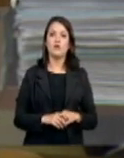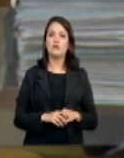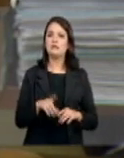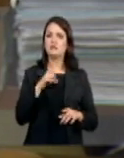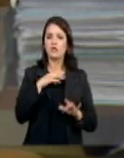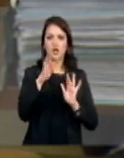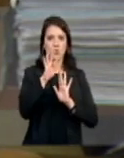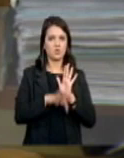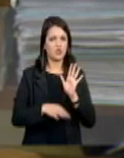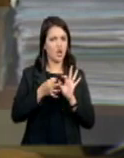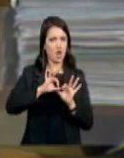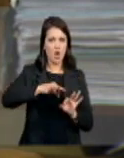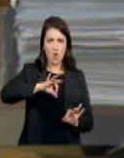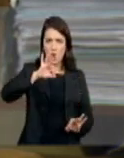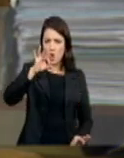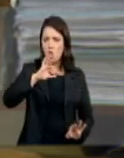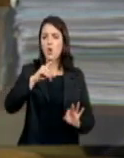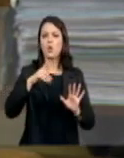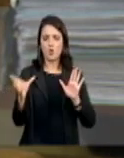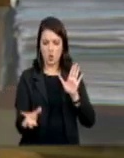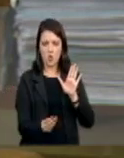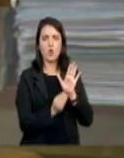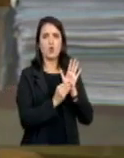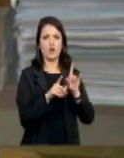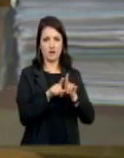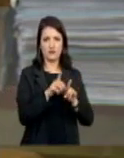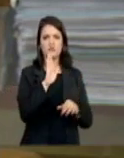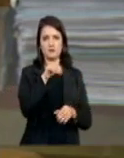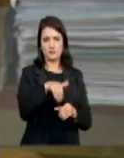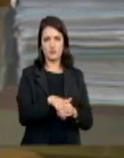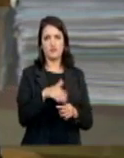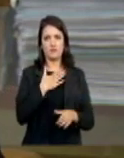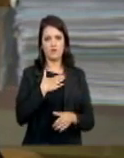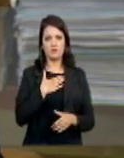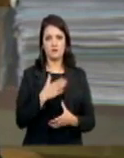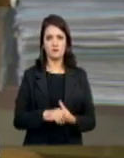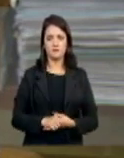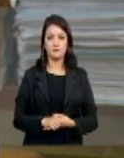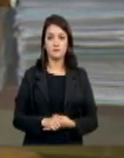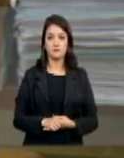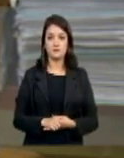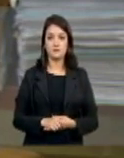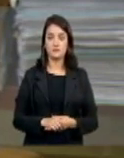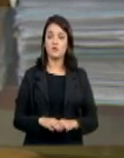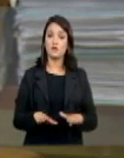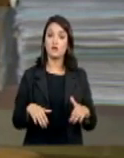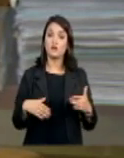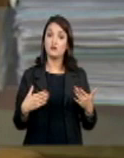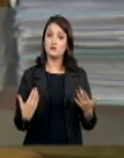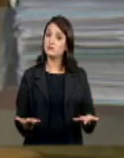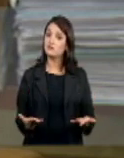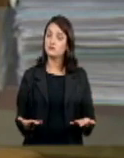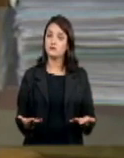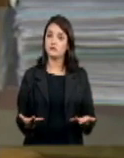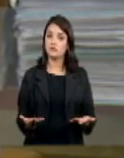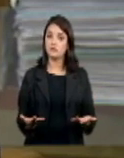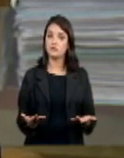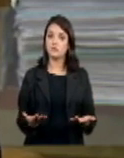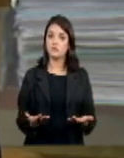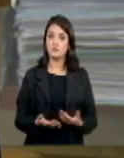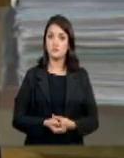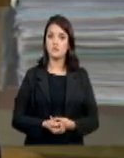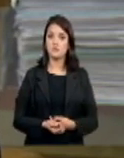de uma longa passagem de seu voto tem para mim o presidente diante da cara da